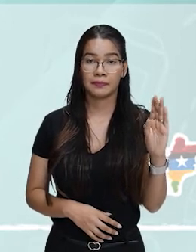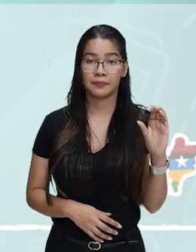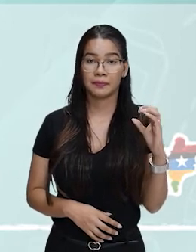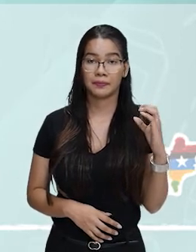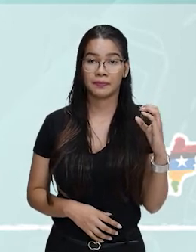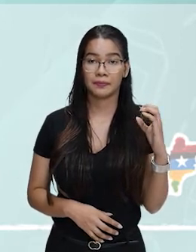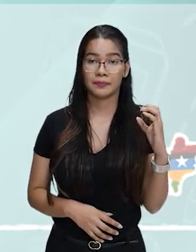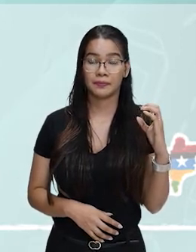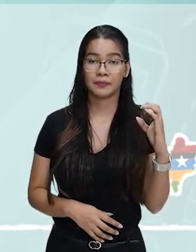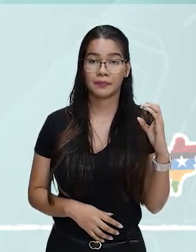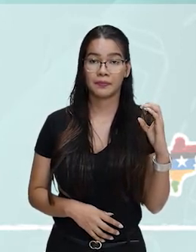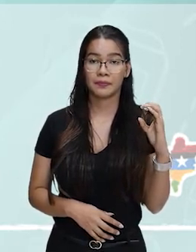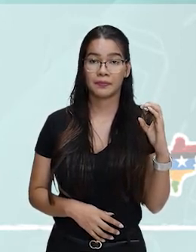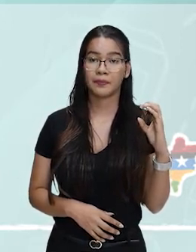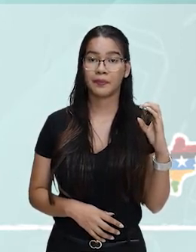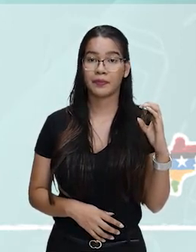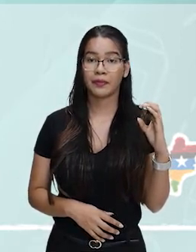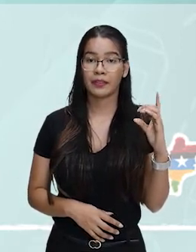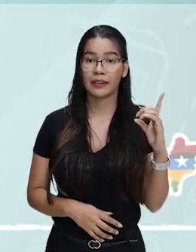conclusiva,